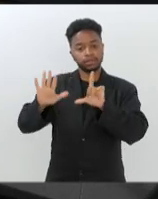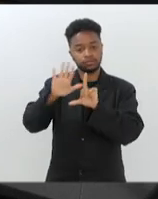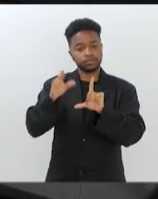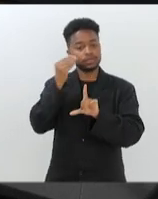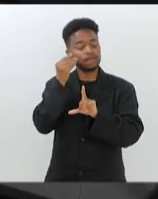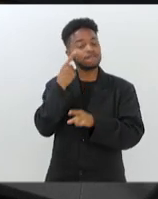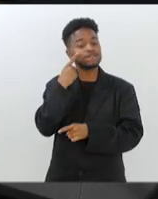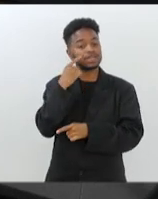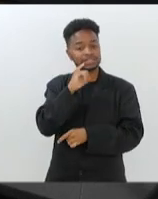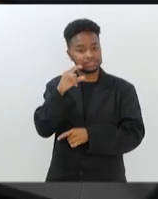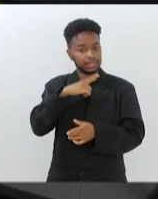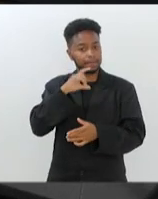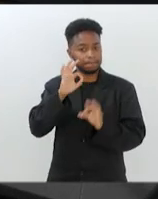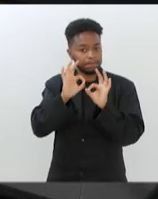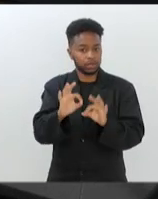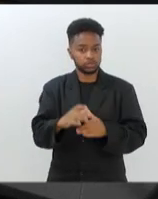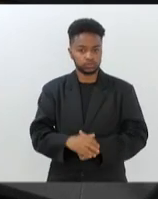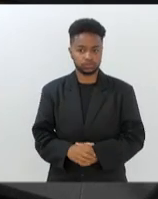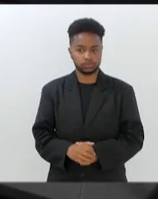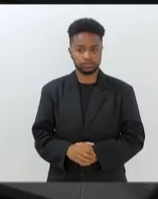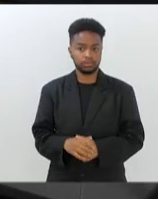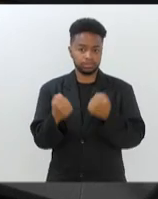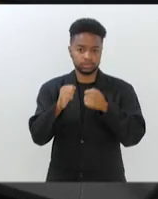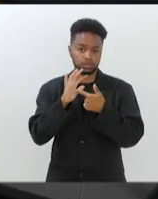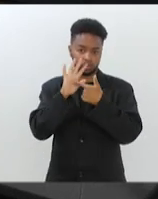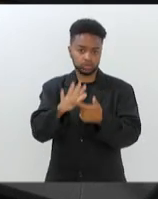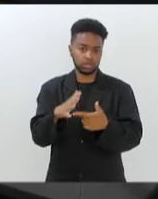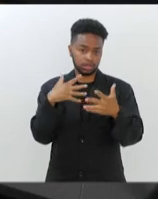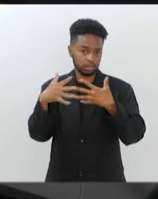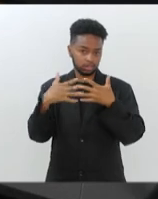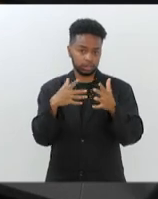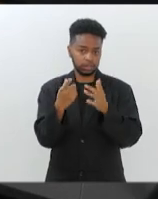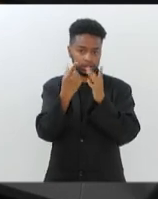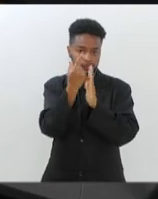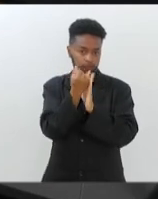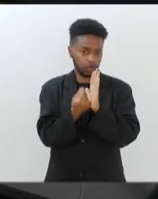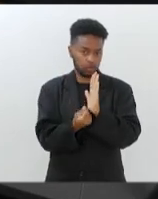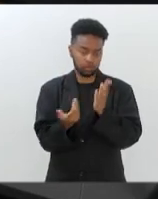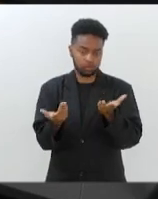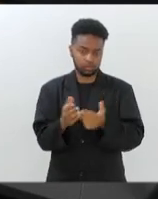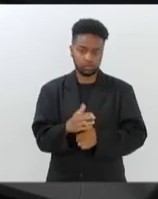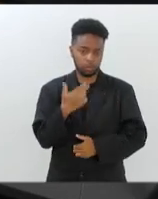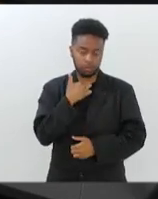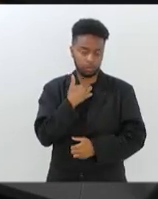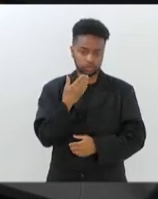o CAF tem que tá lá a prestação de contas tem que tá lá não pode não estar